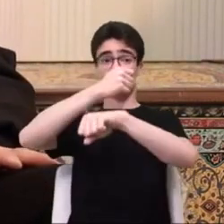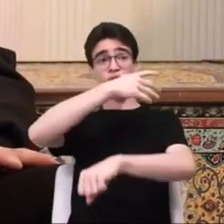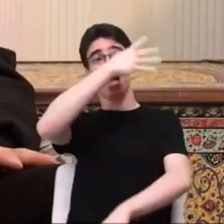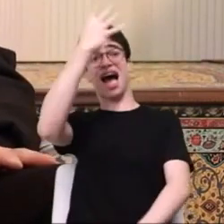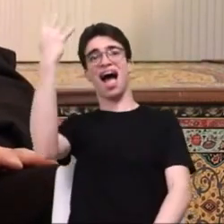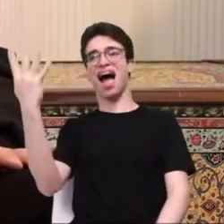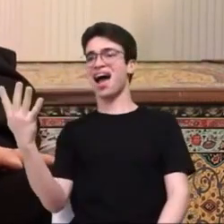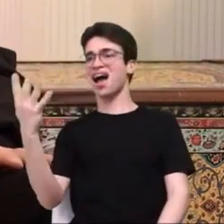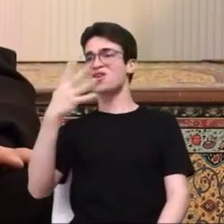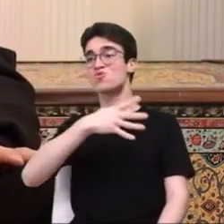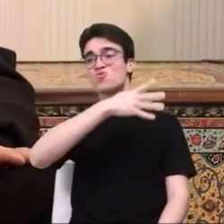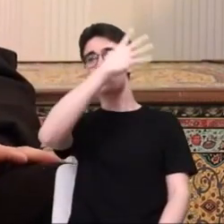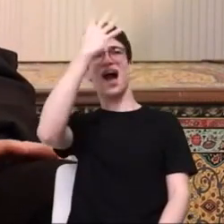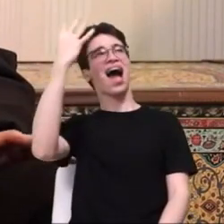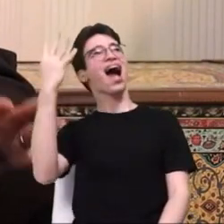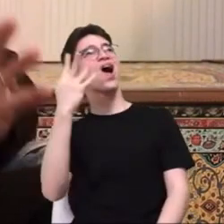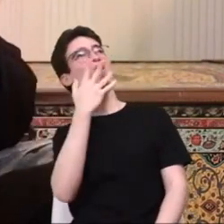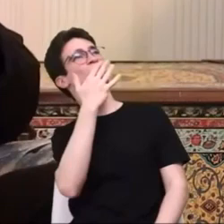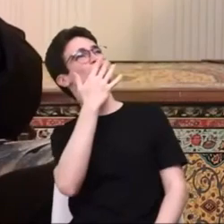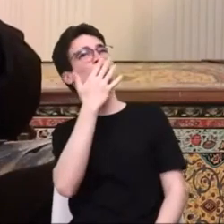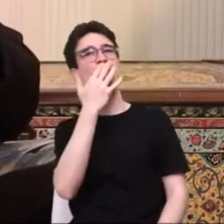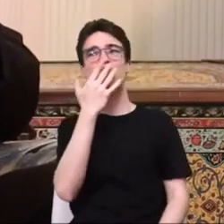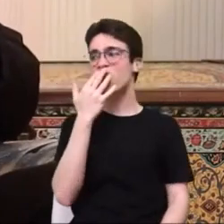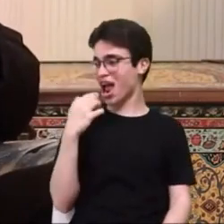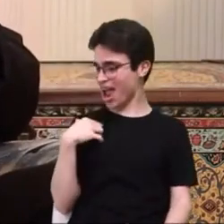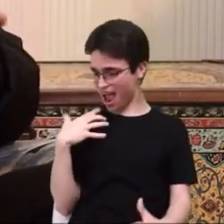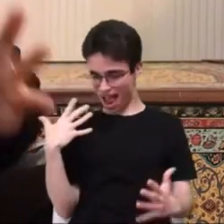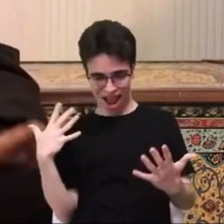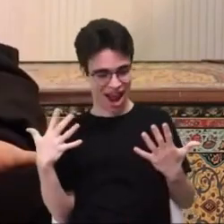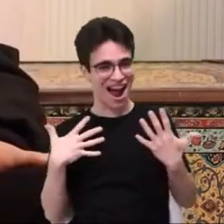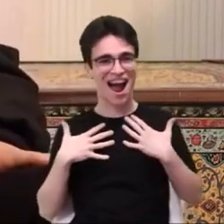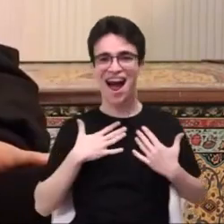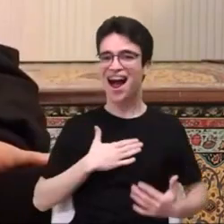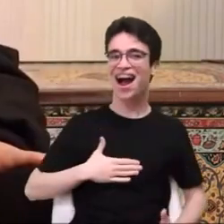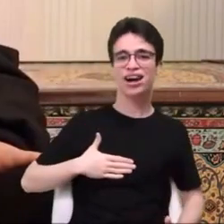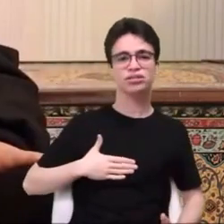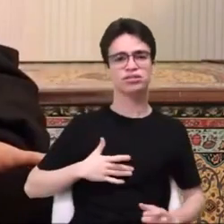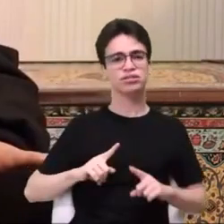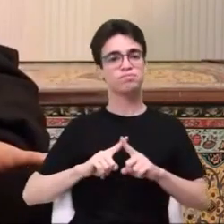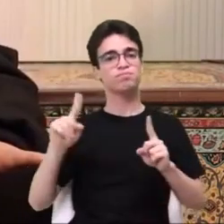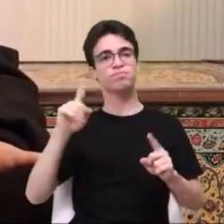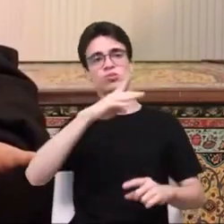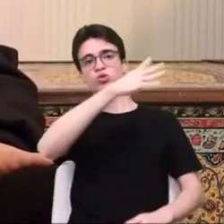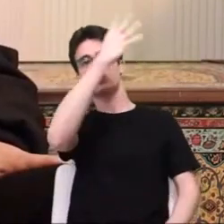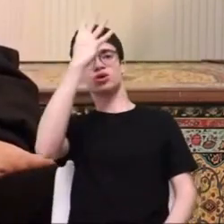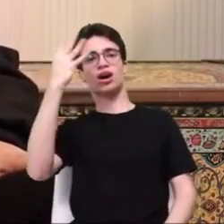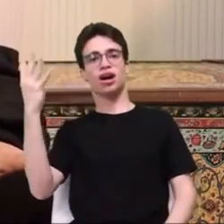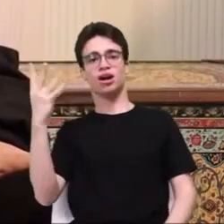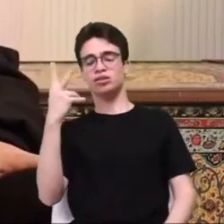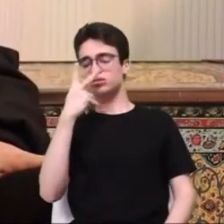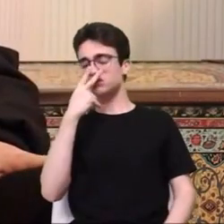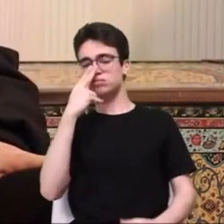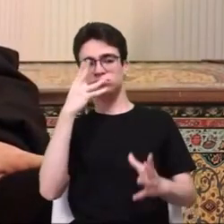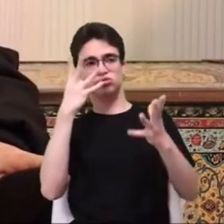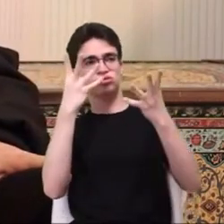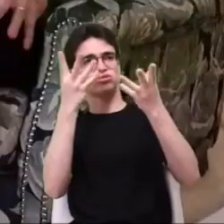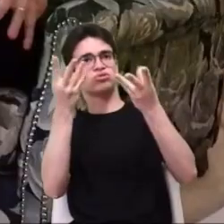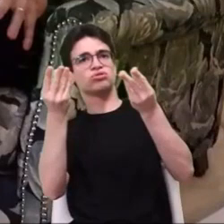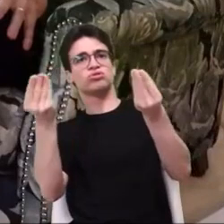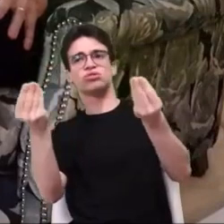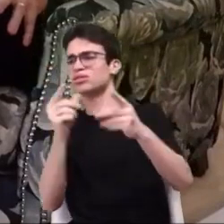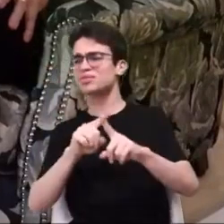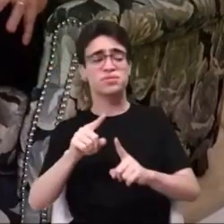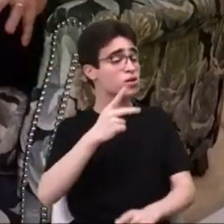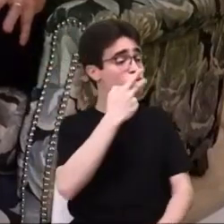arco-íris estava colorido, né? Então estava chamando a atenção. Mas o arco-íris começou a perder a cor. Mas o que